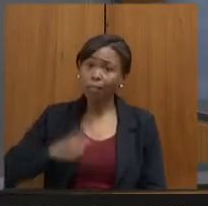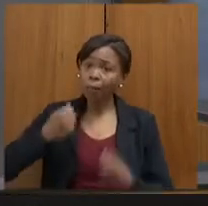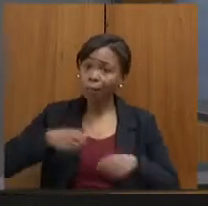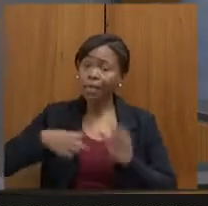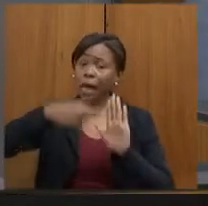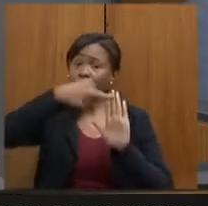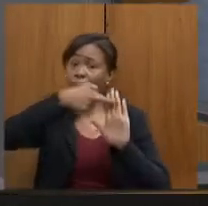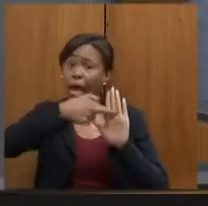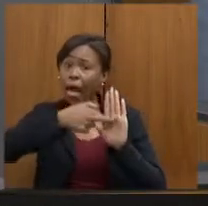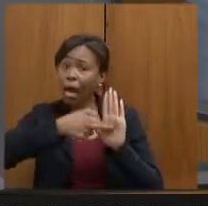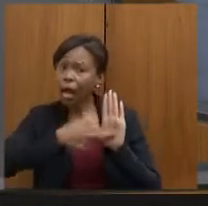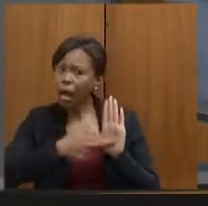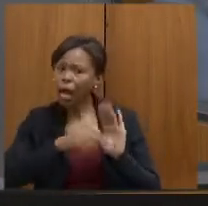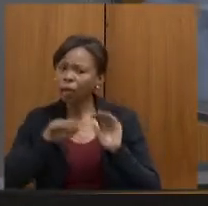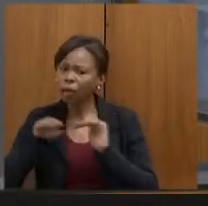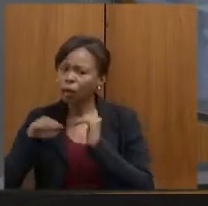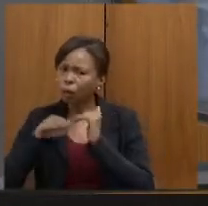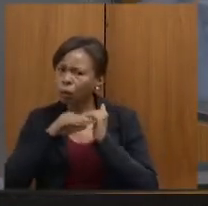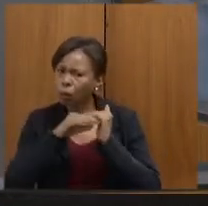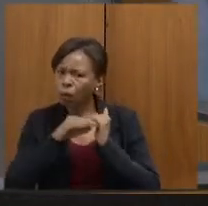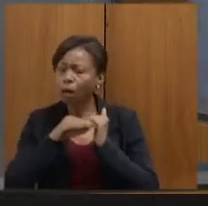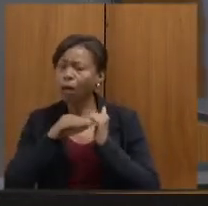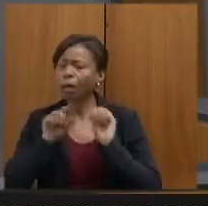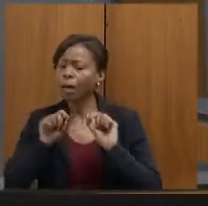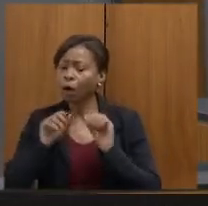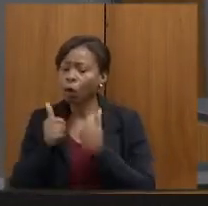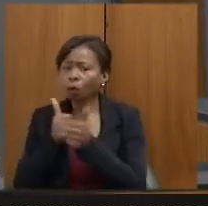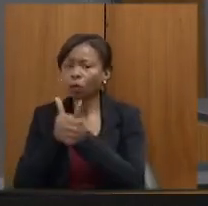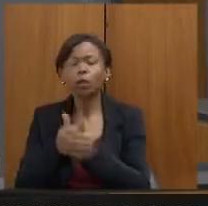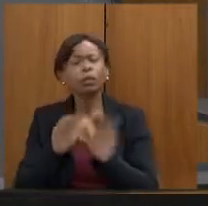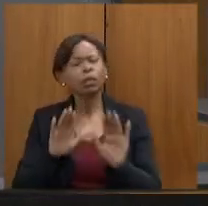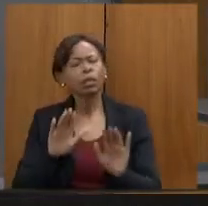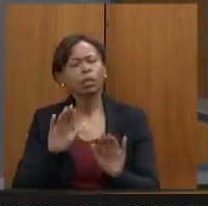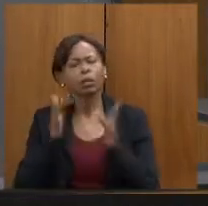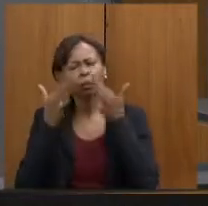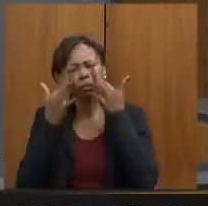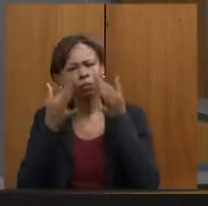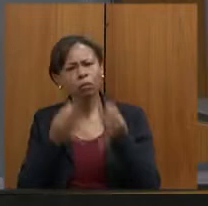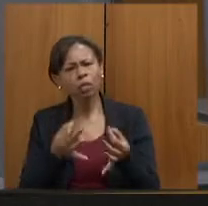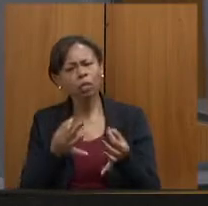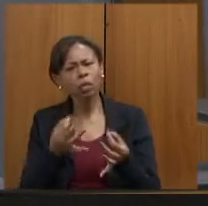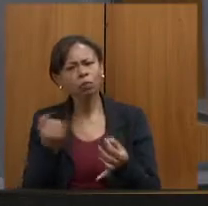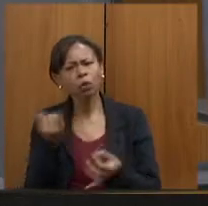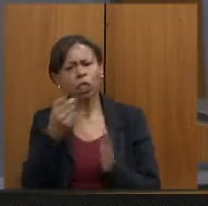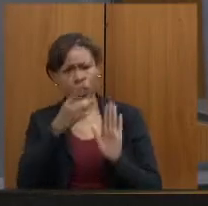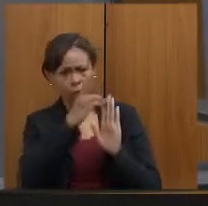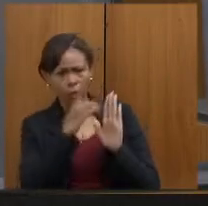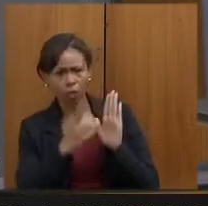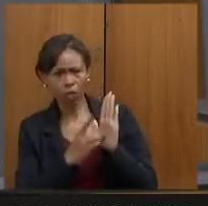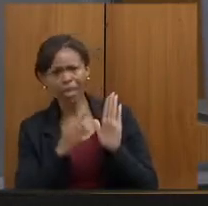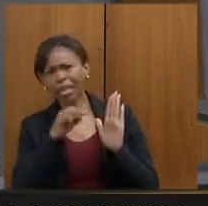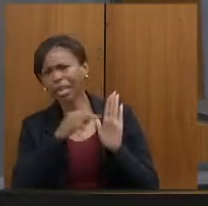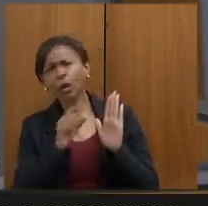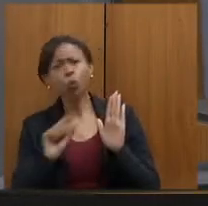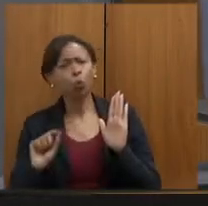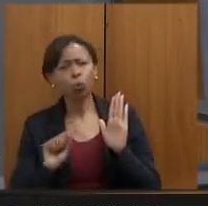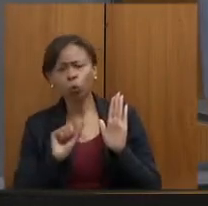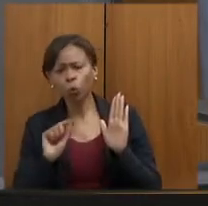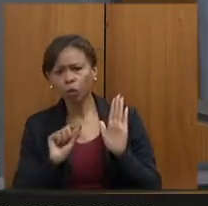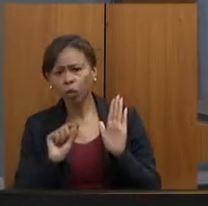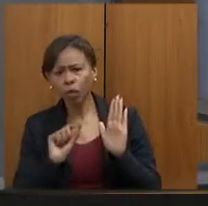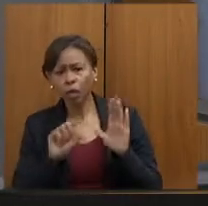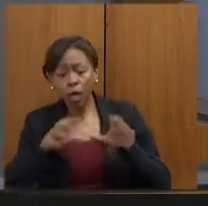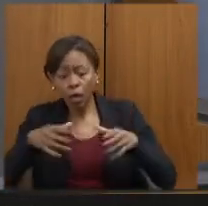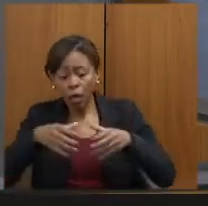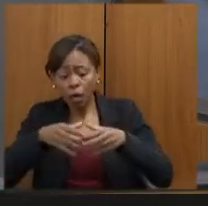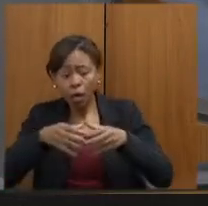fazer o acompanhamento ele chama atenção na questão que julgo muito importante que tá aqui no Decreto que é exatamente a